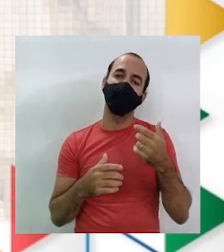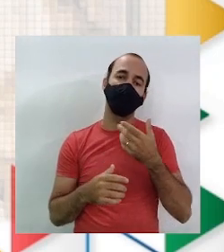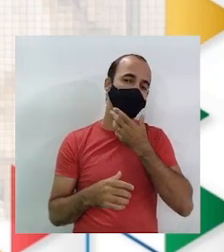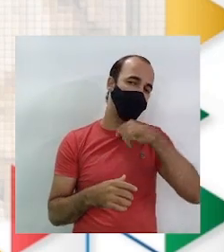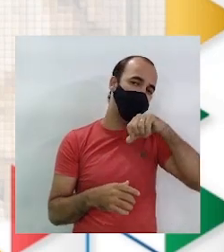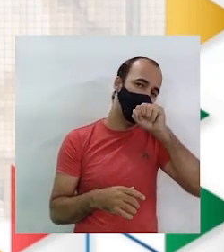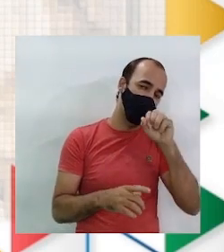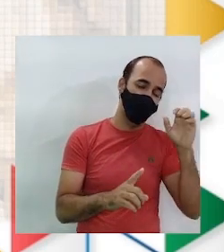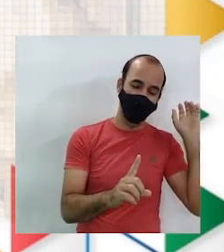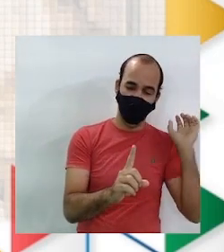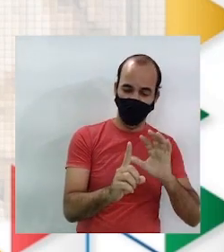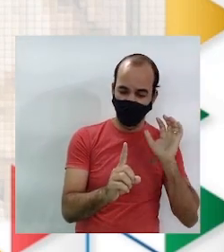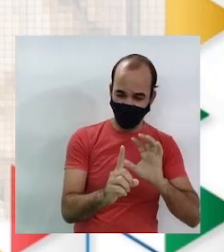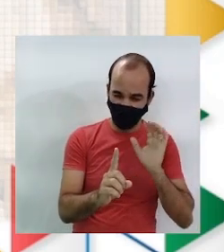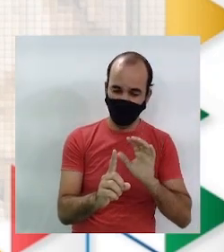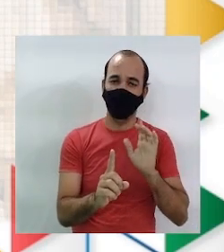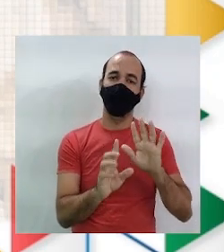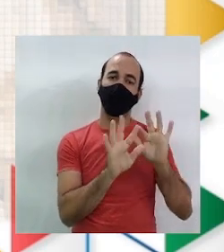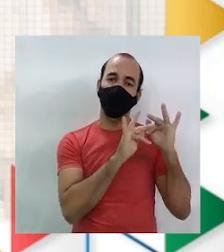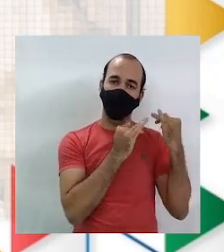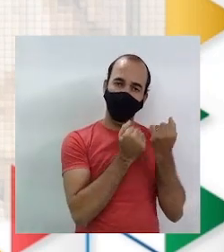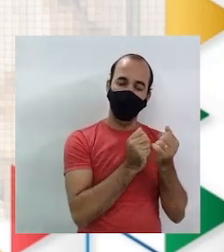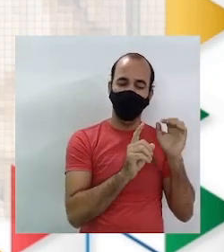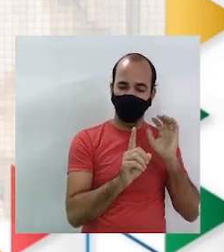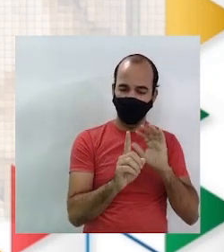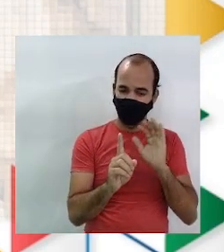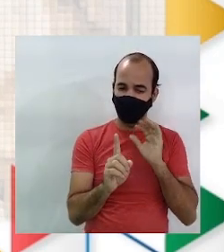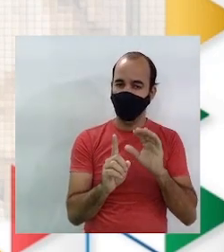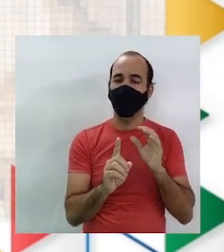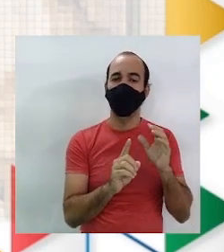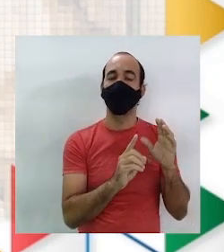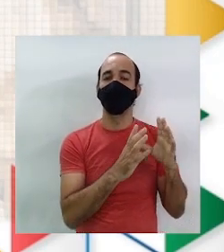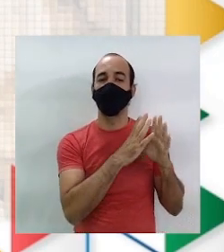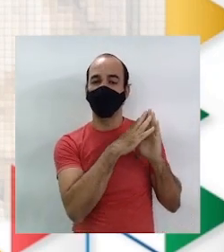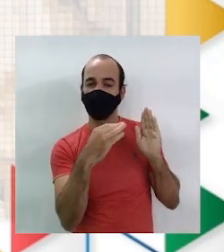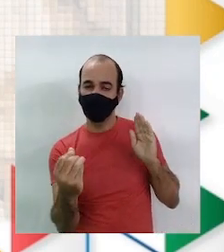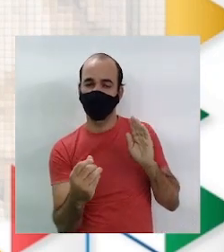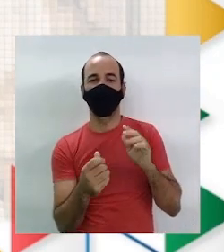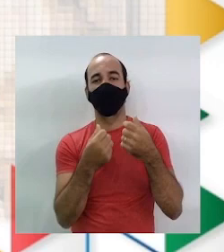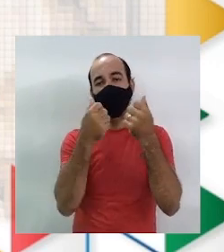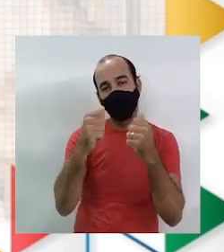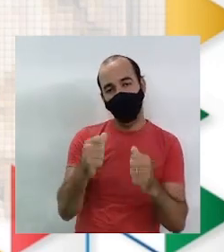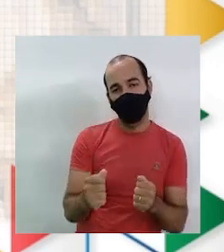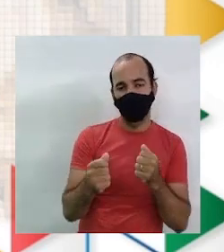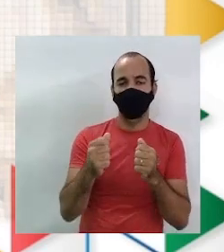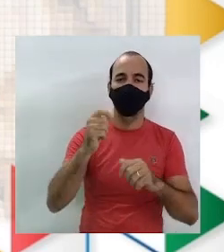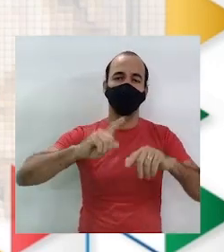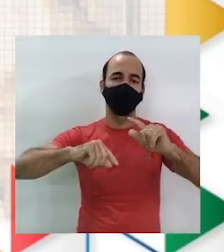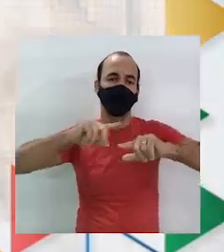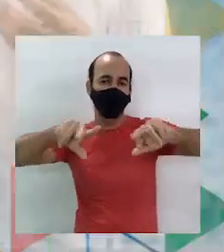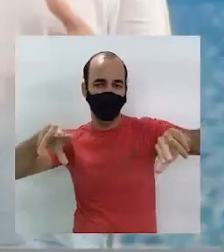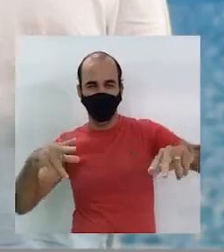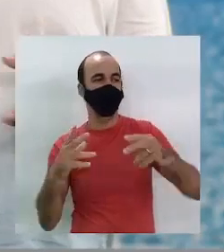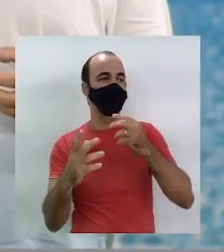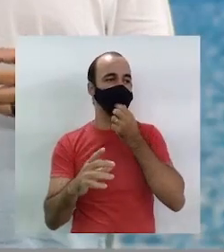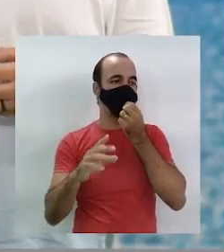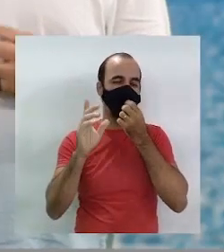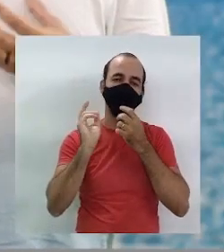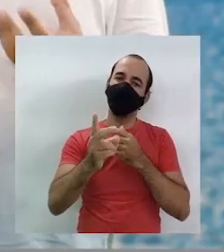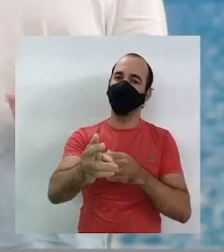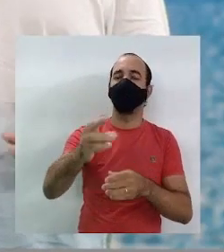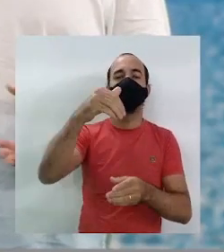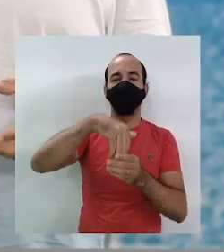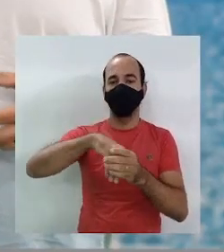sua família, que sempre esteve muito ligado às artes. Então ele sempre esteve lá na sua